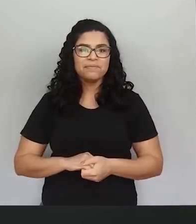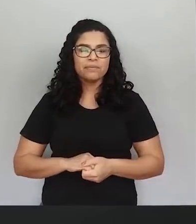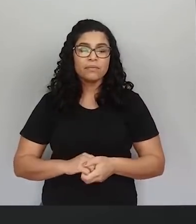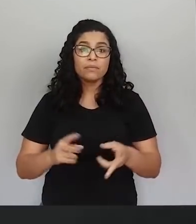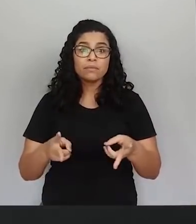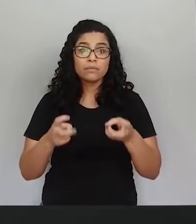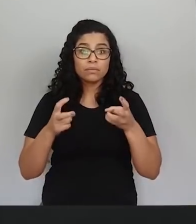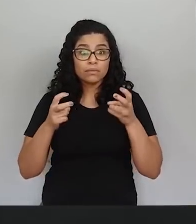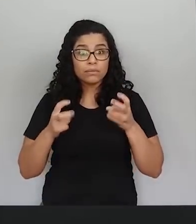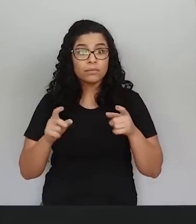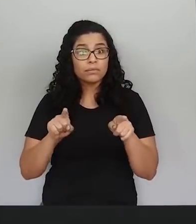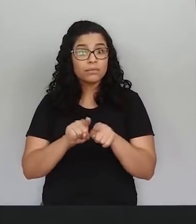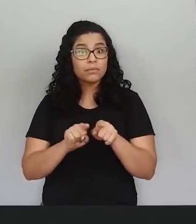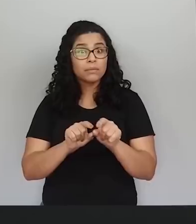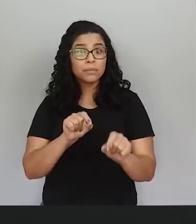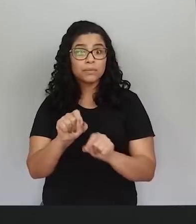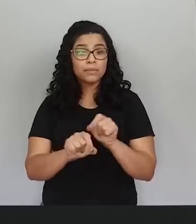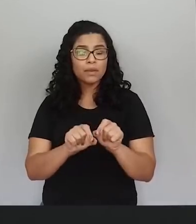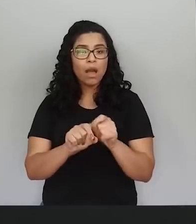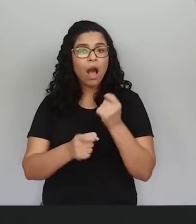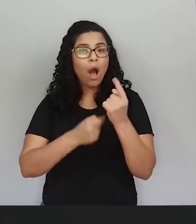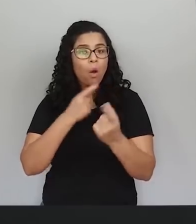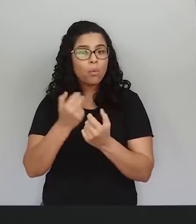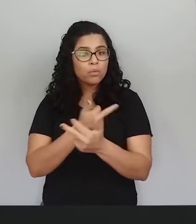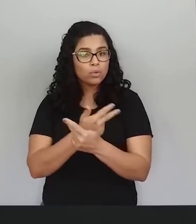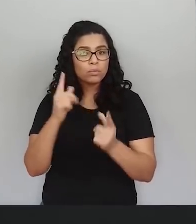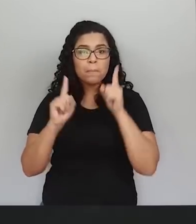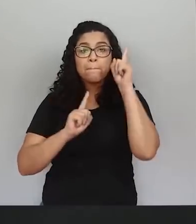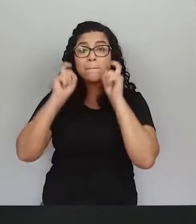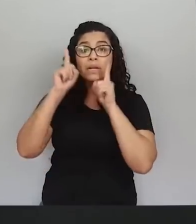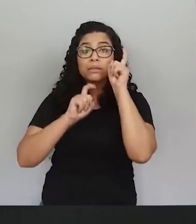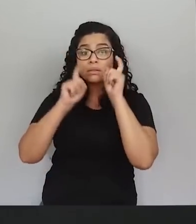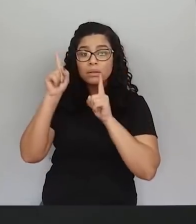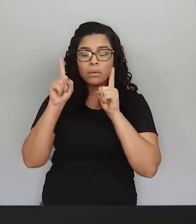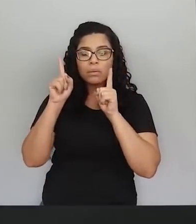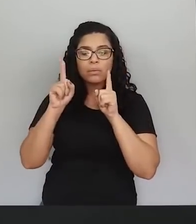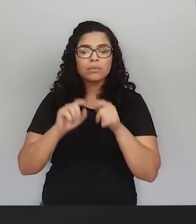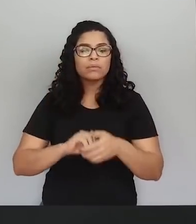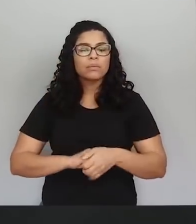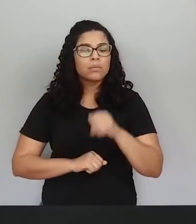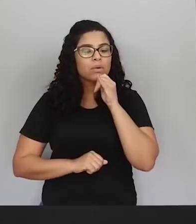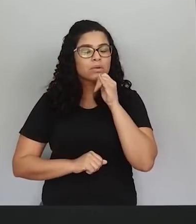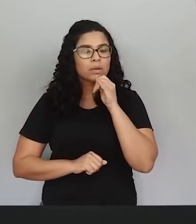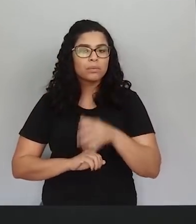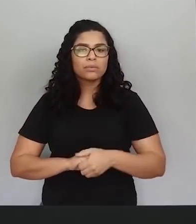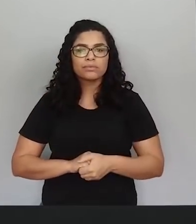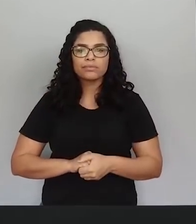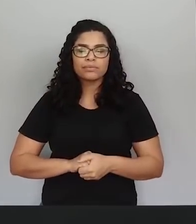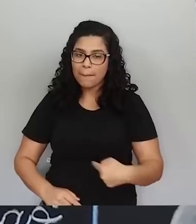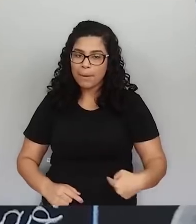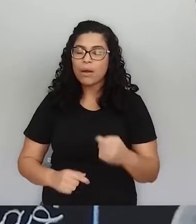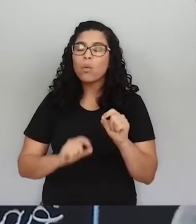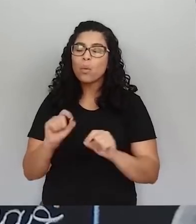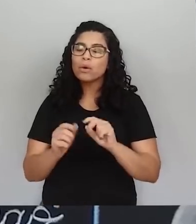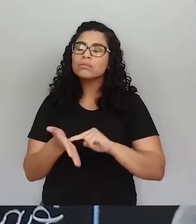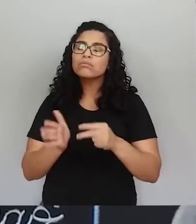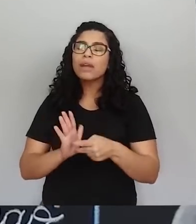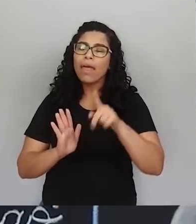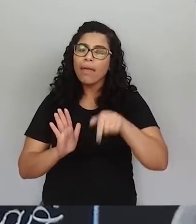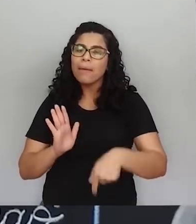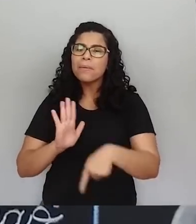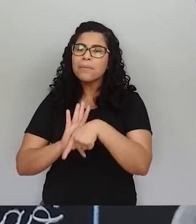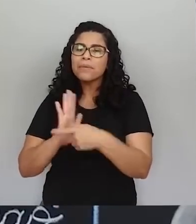do momento que as gerações vão vivenciando o contato com a língua, a gente começa a perceber transformações. Algumas dessas transformações são tão fortes que a